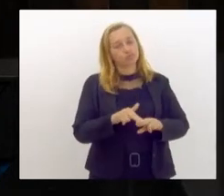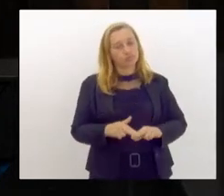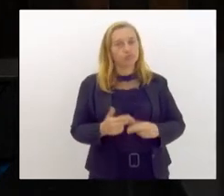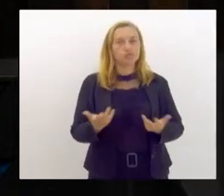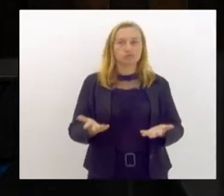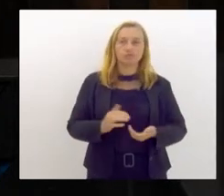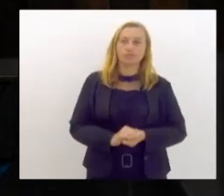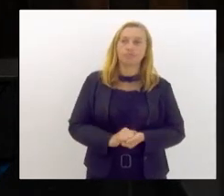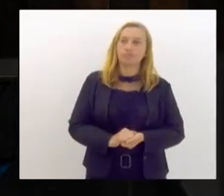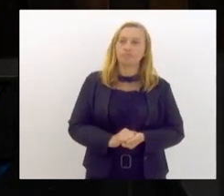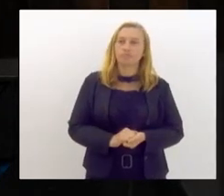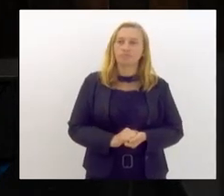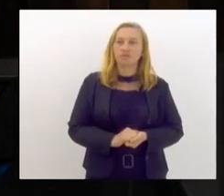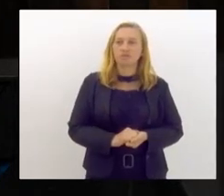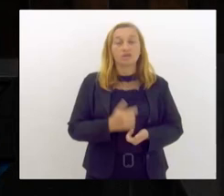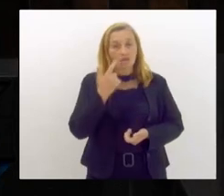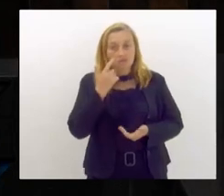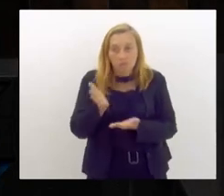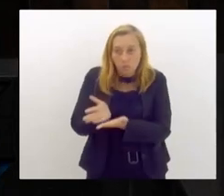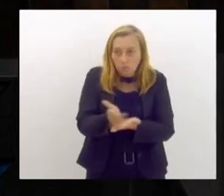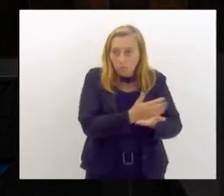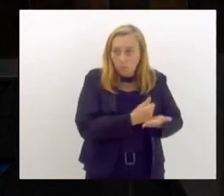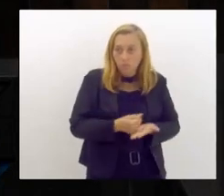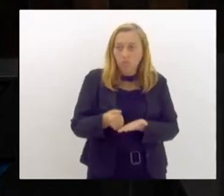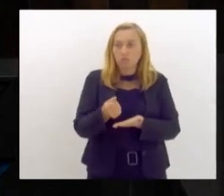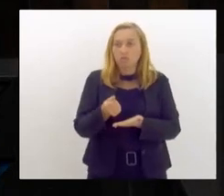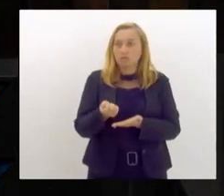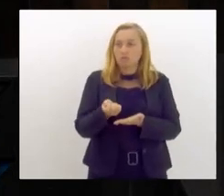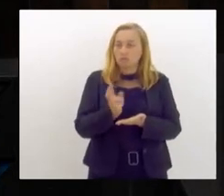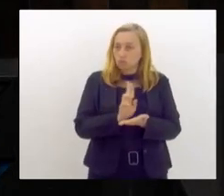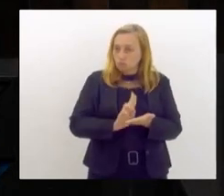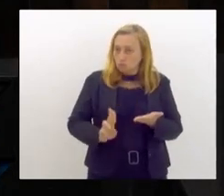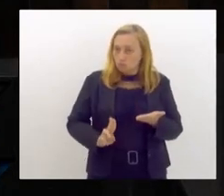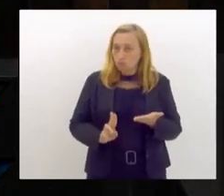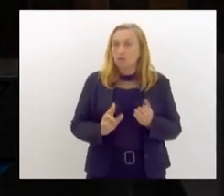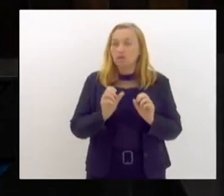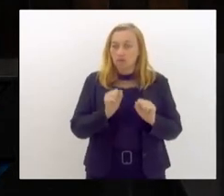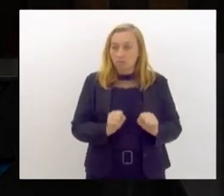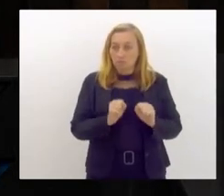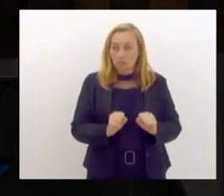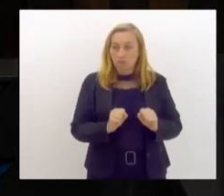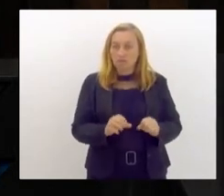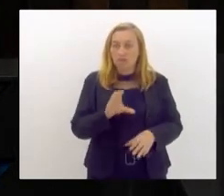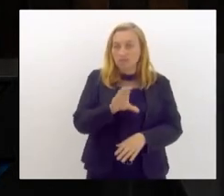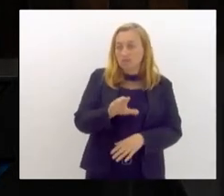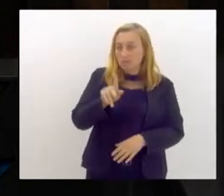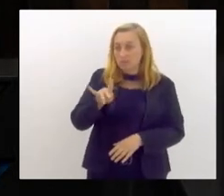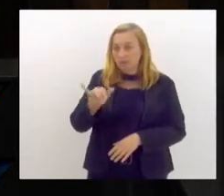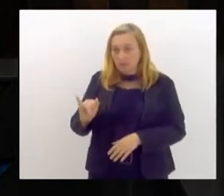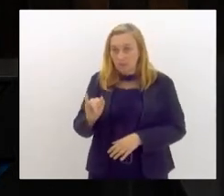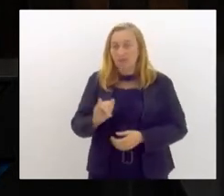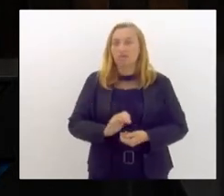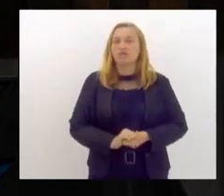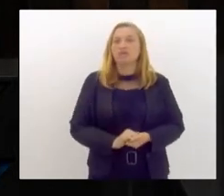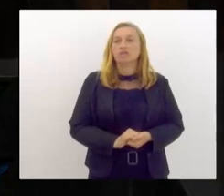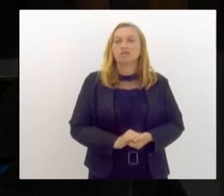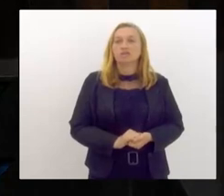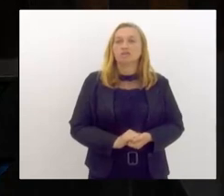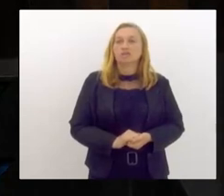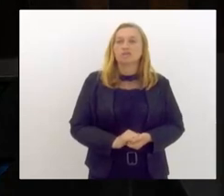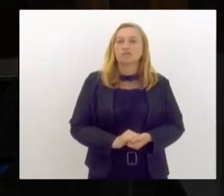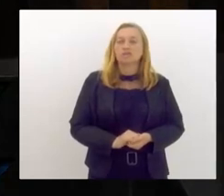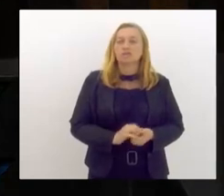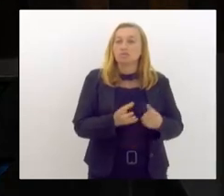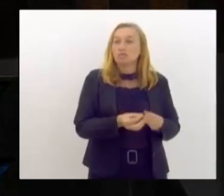gente está colhendo as assinaturas, Vossa Excelência é signatário, para que a gente possa instalar uma CPI da tragédia